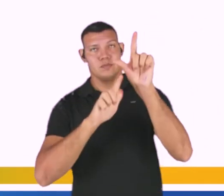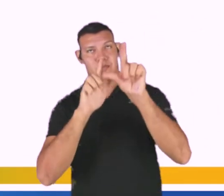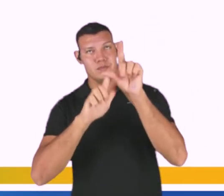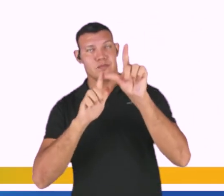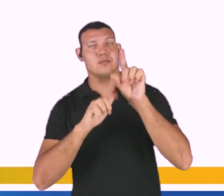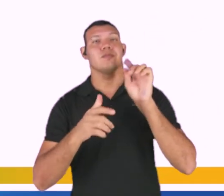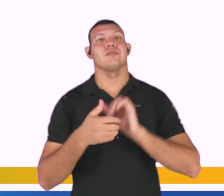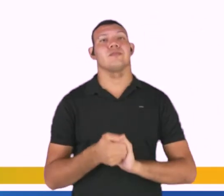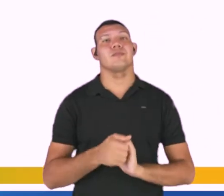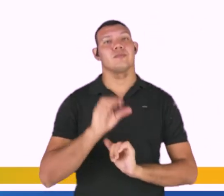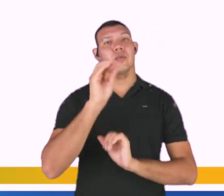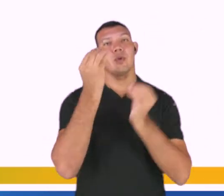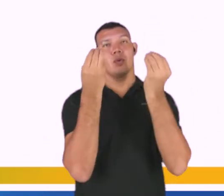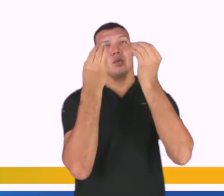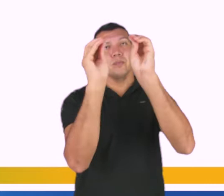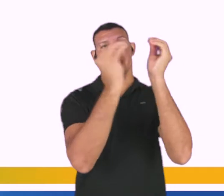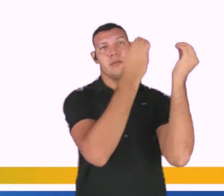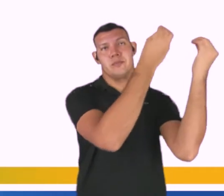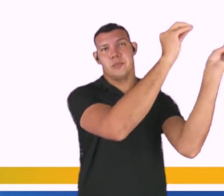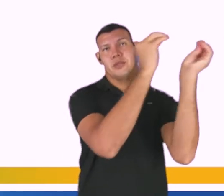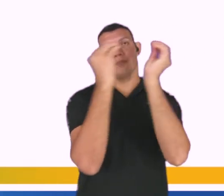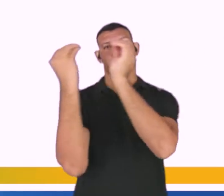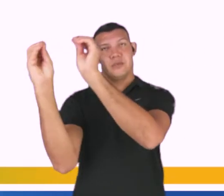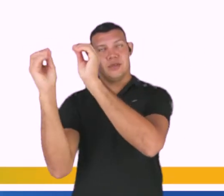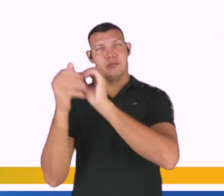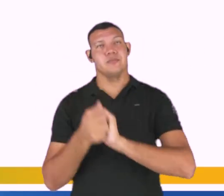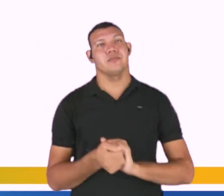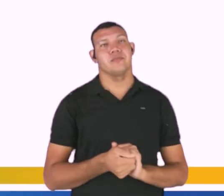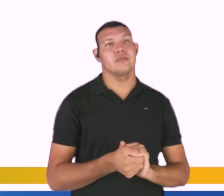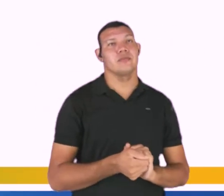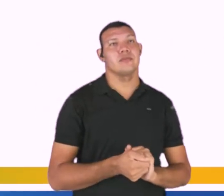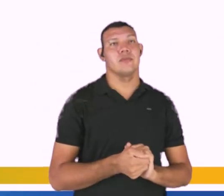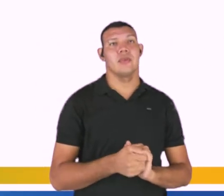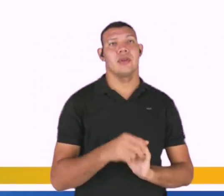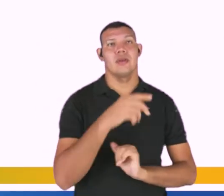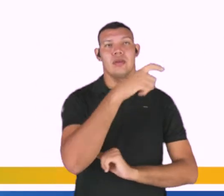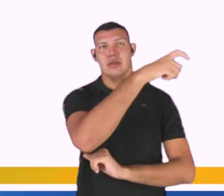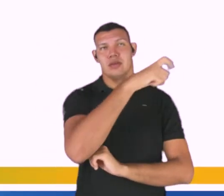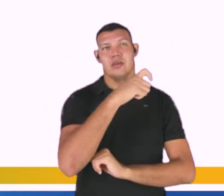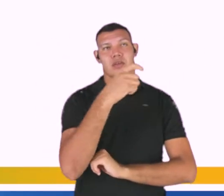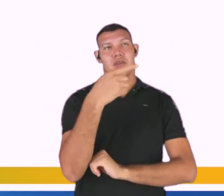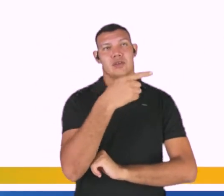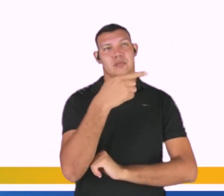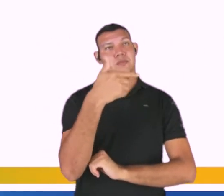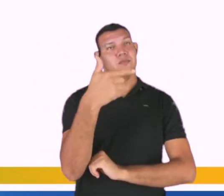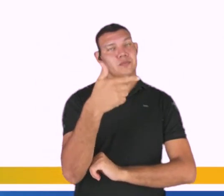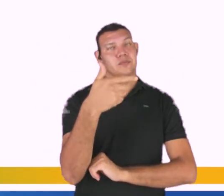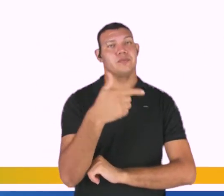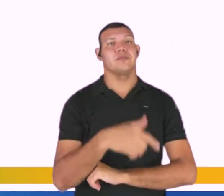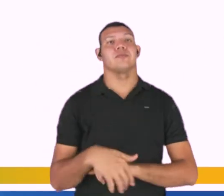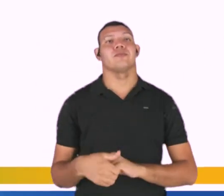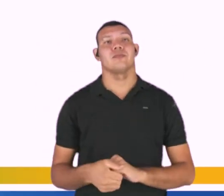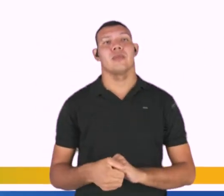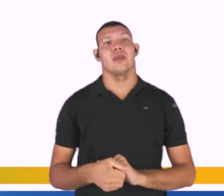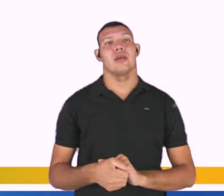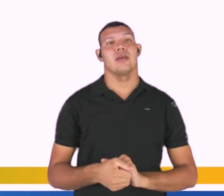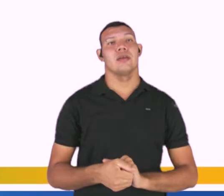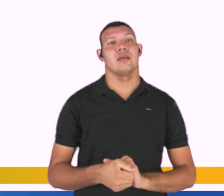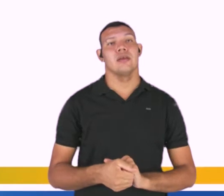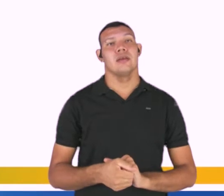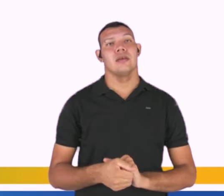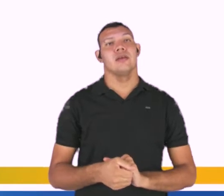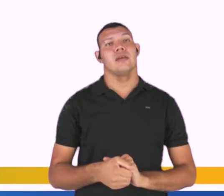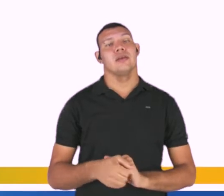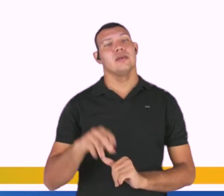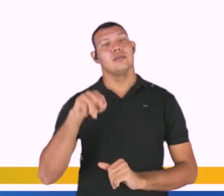colocar é o valor de X do nosso binômio que é x - 2 ou seja quando nós